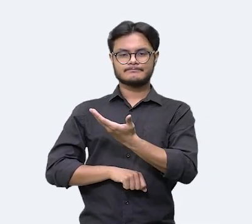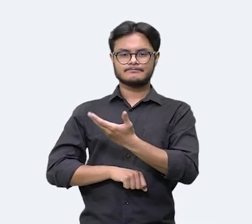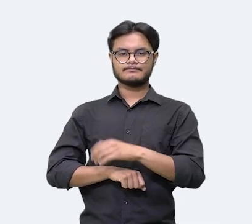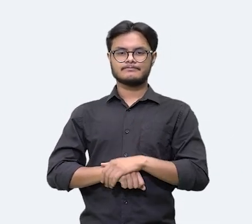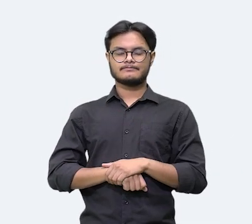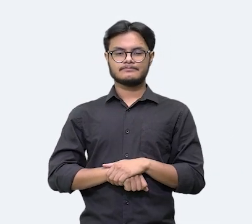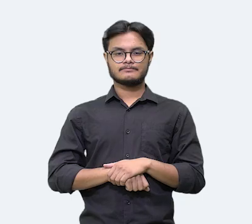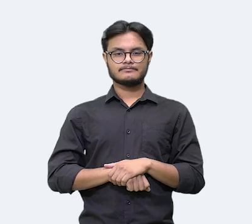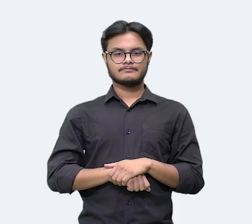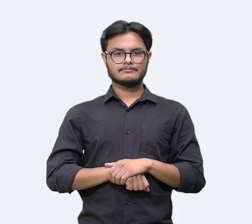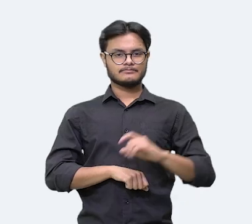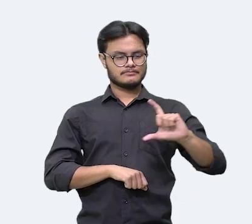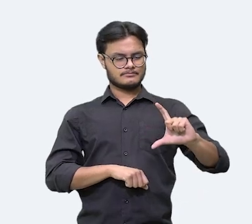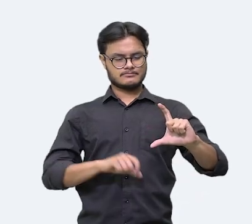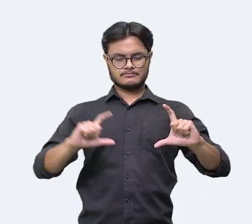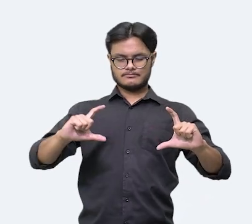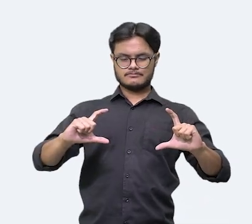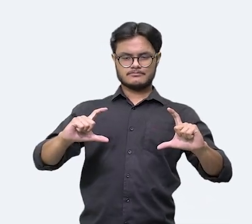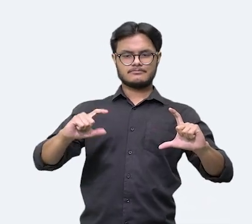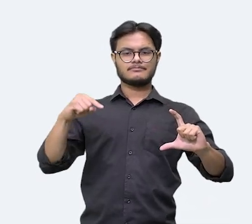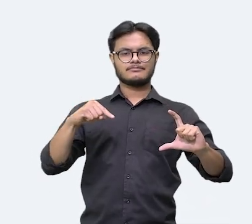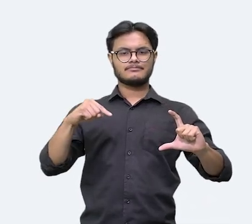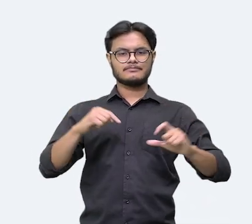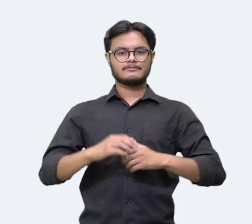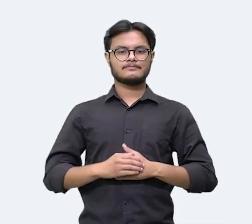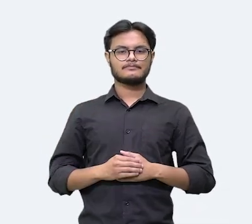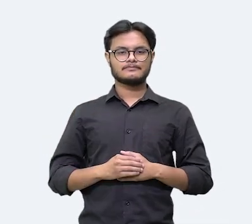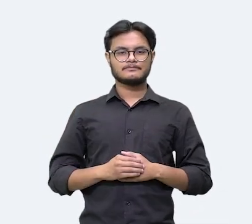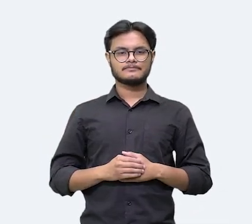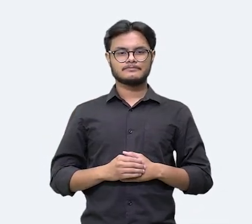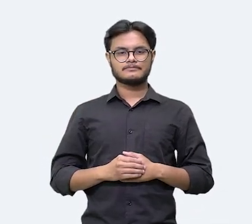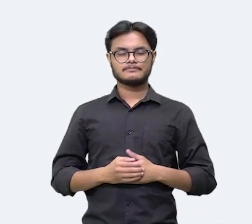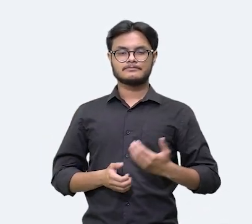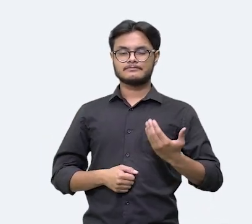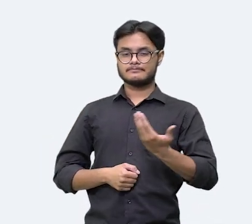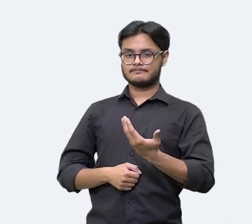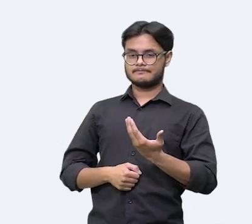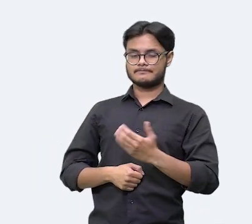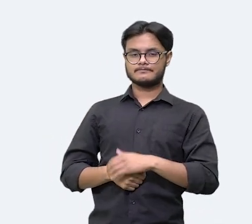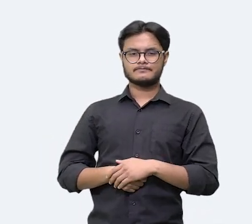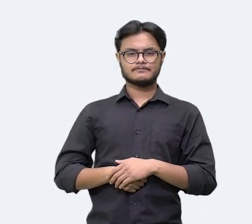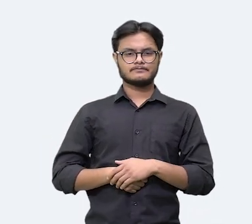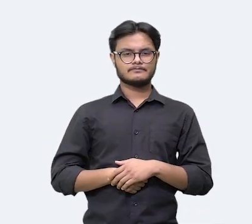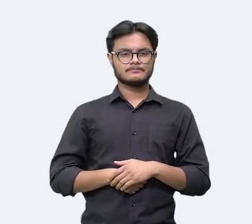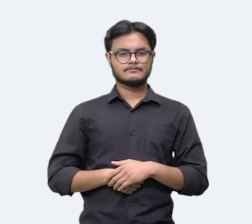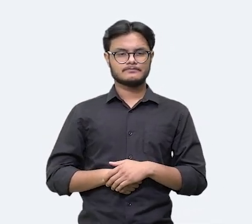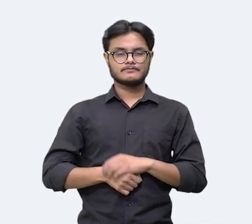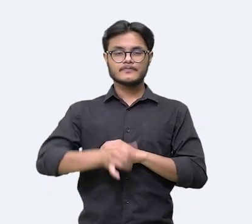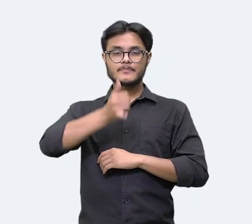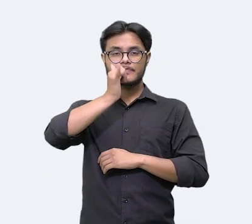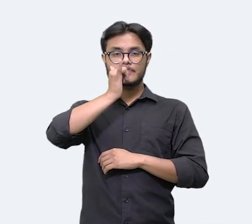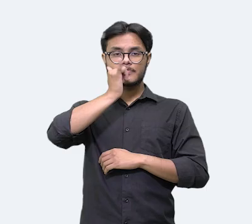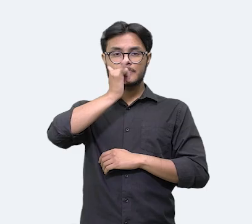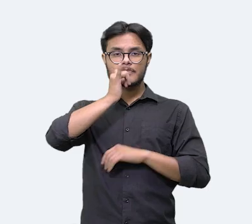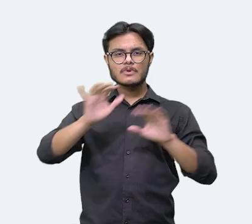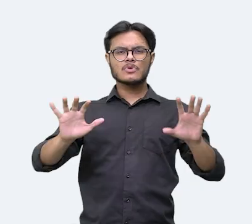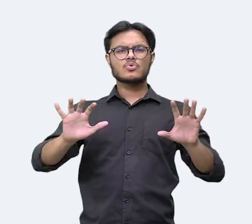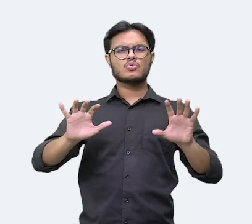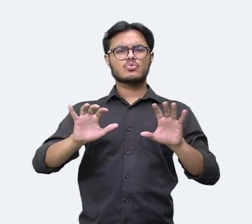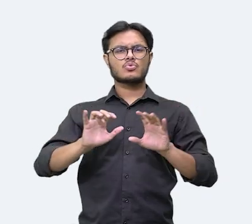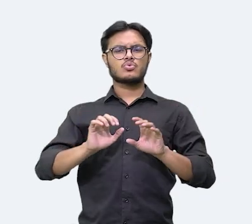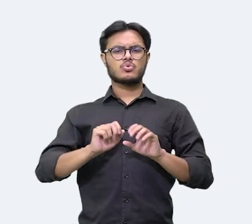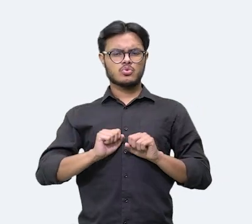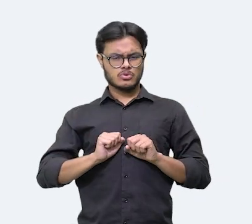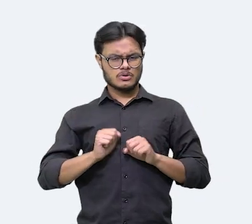é duas placas que têm o mesmo tamanho. Tá? A capacitância é a razão entre a carga elétrica e a tensão aplicada. Então, está aqui, ó,